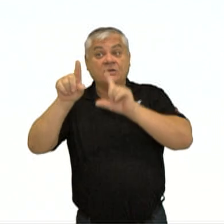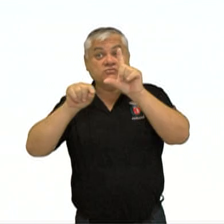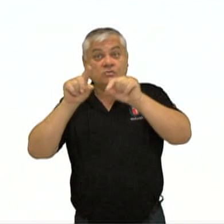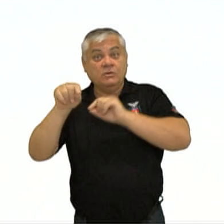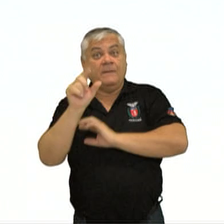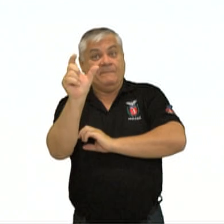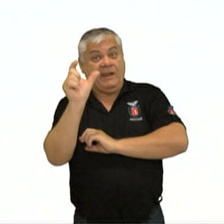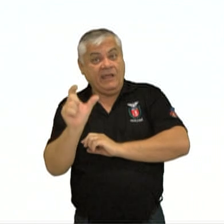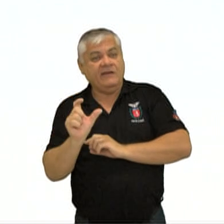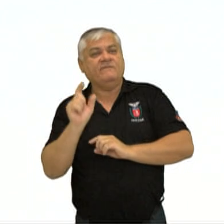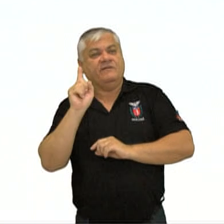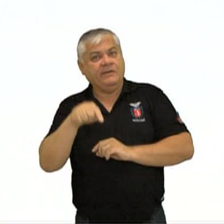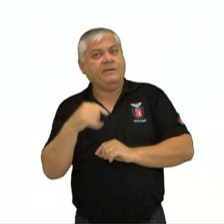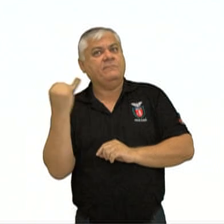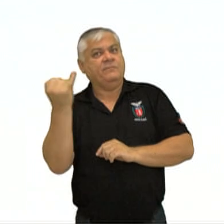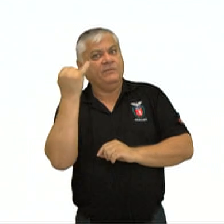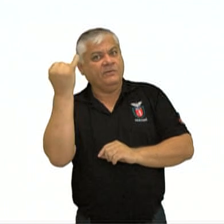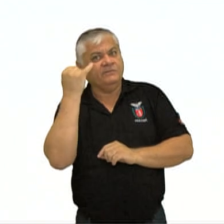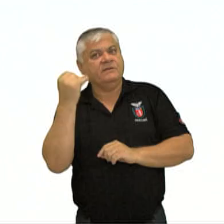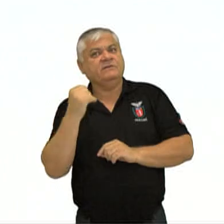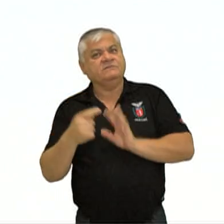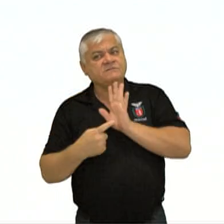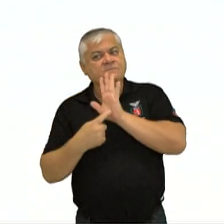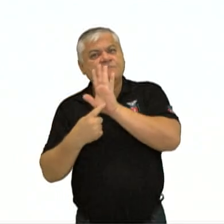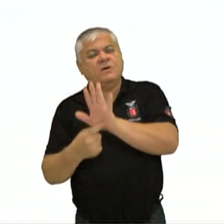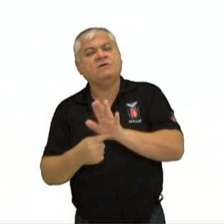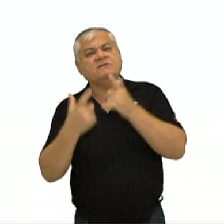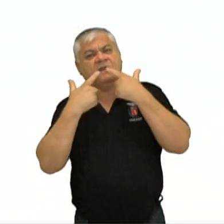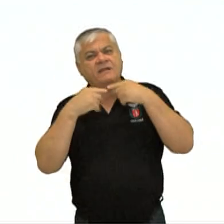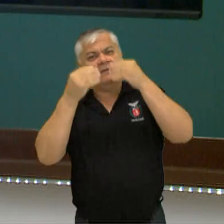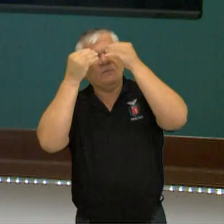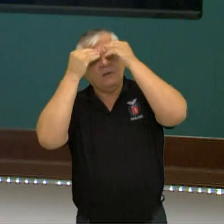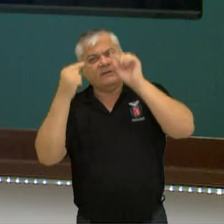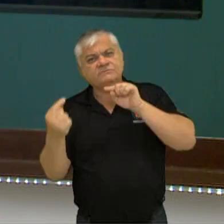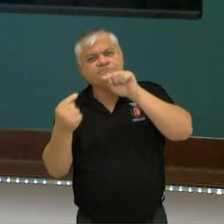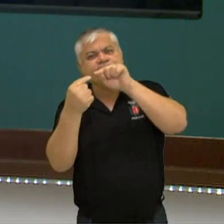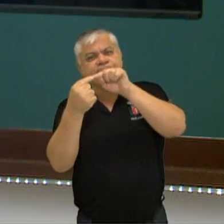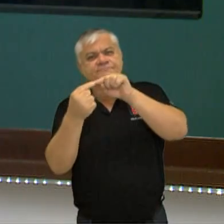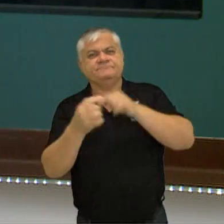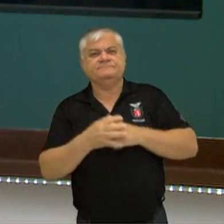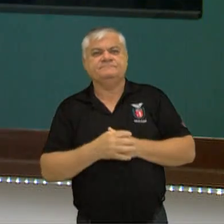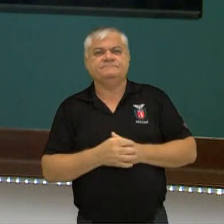termos e expressões revelam muito sobre as funções da linguagem.